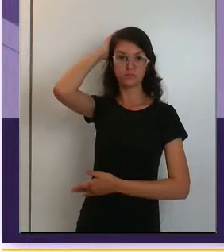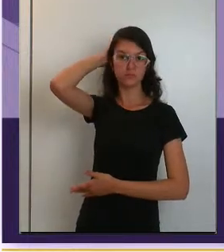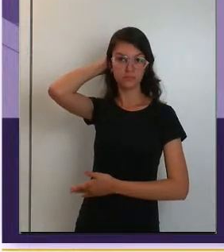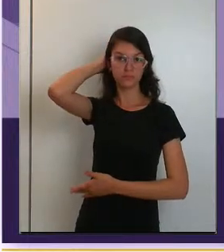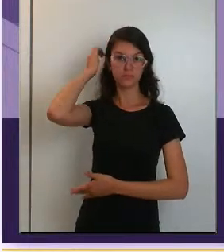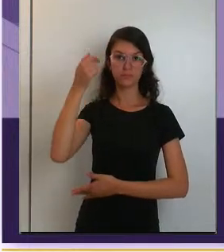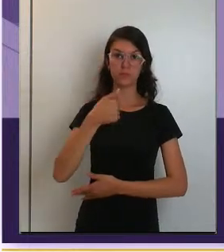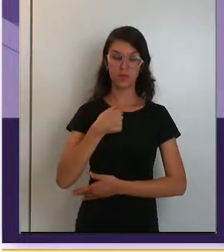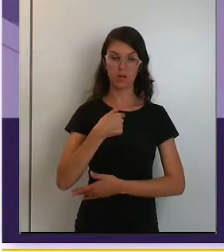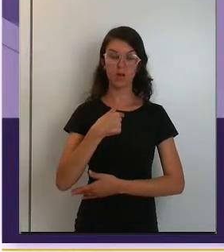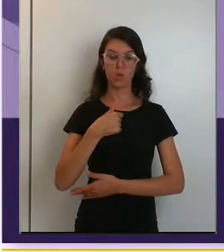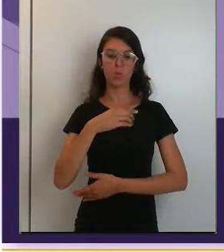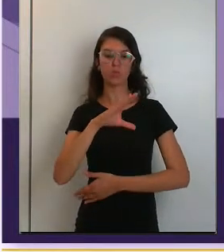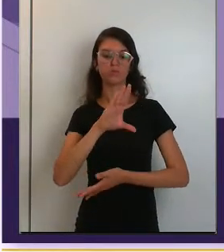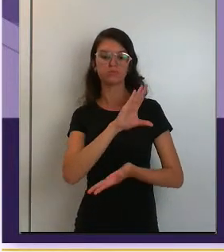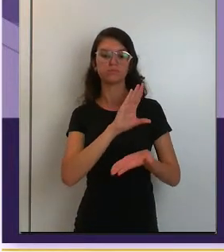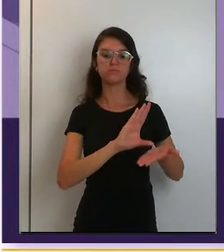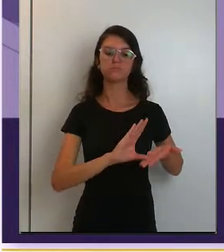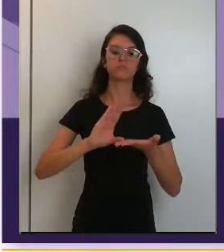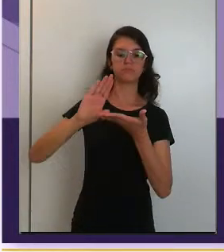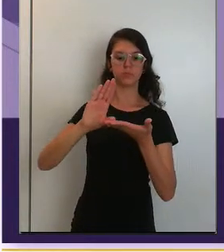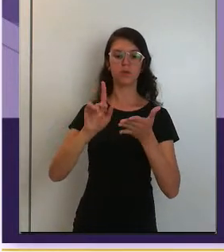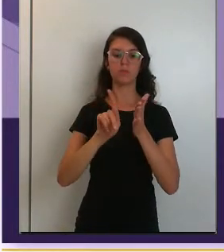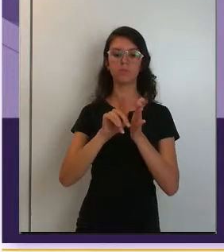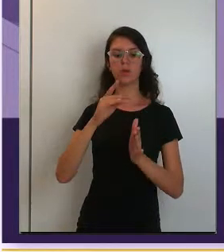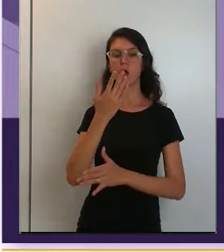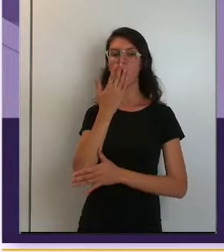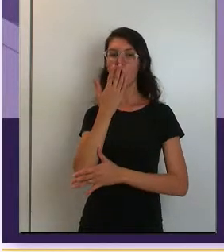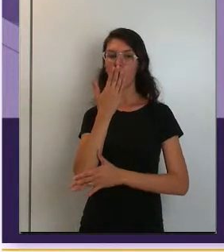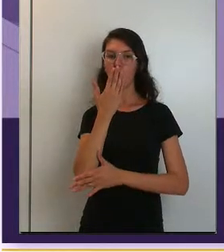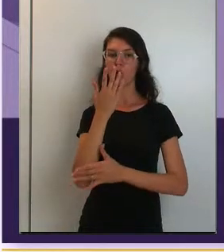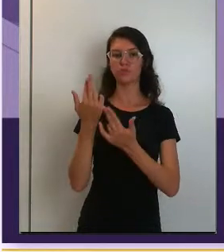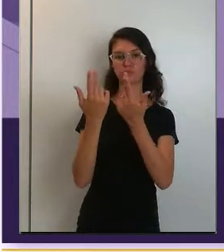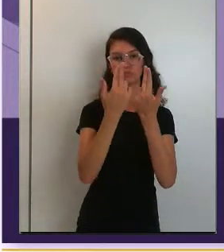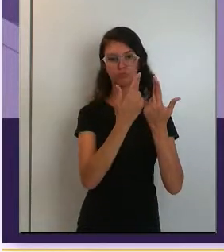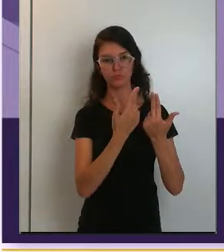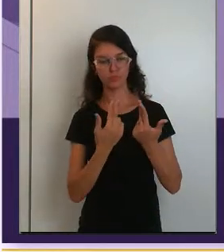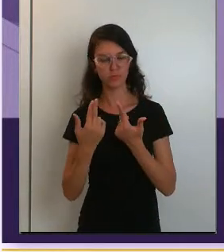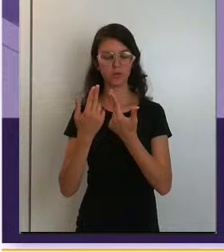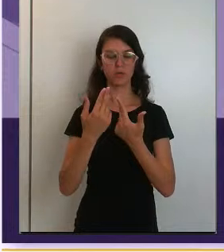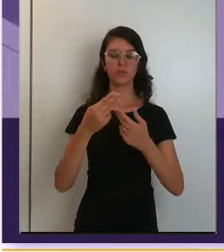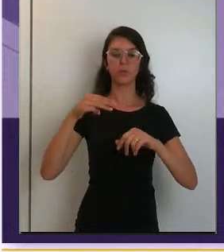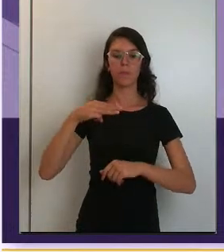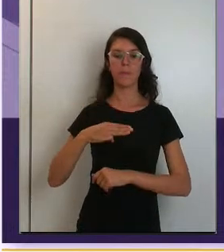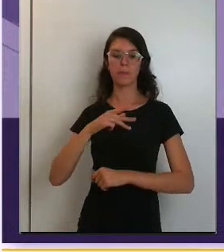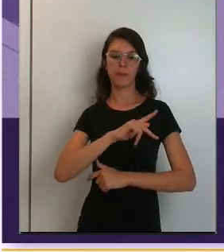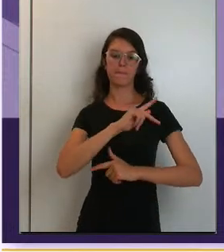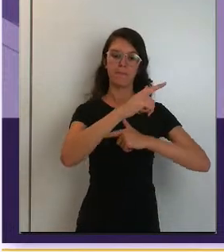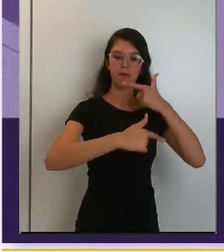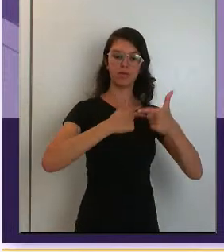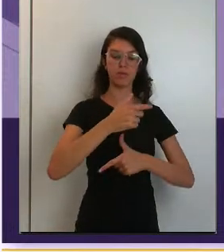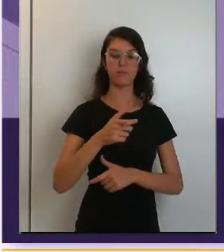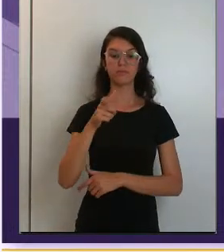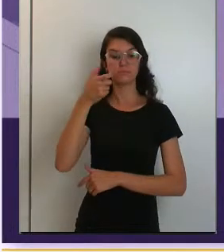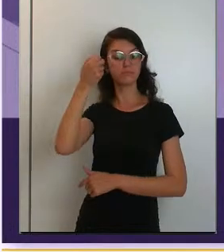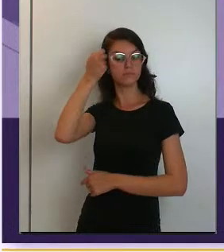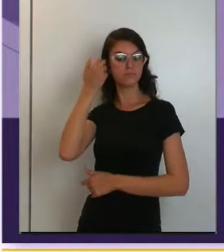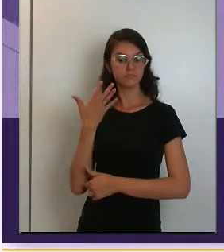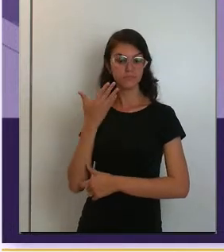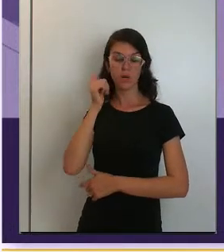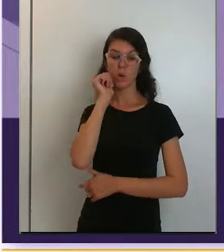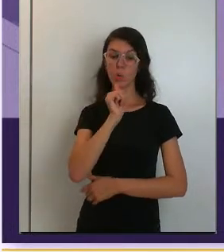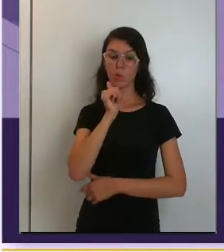na Coordenação Nacional da Cor de Igualdade do Ministério Público do Trabalho. Eu sou uma mulher branca, tenho